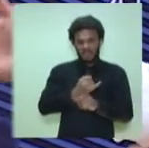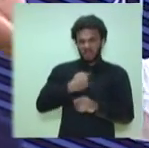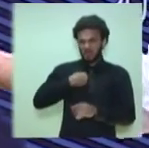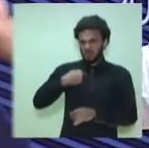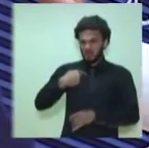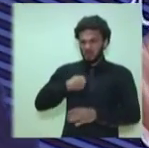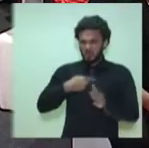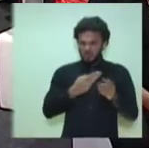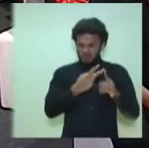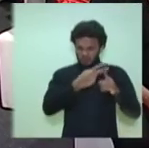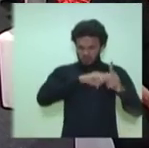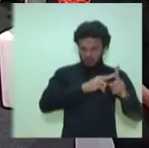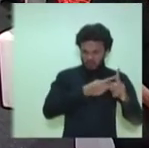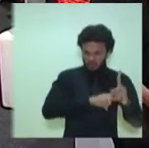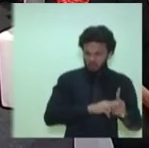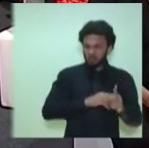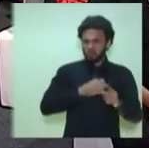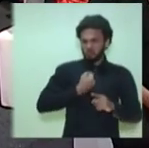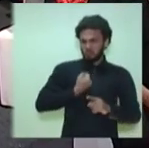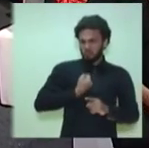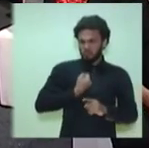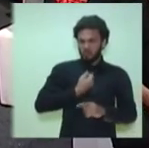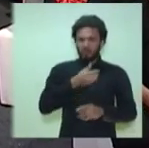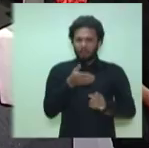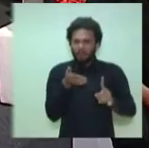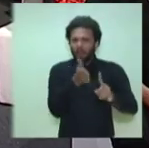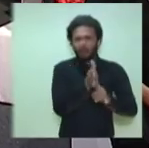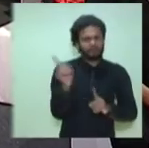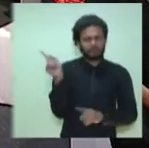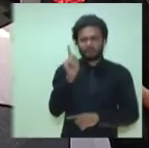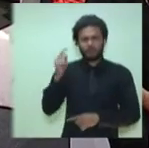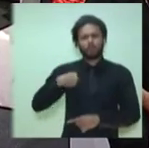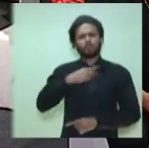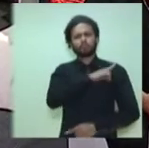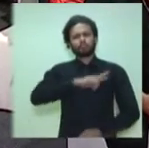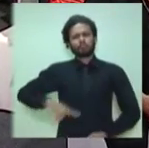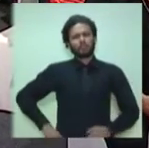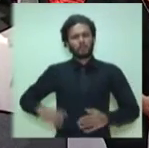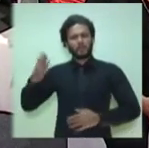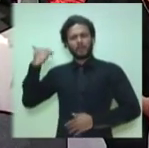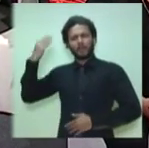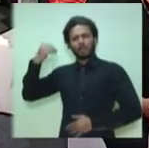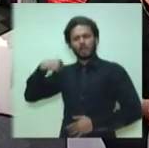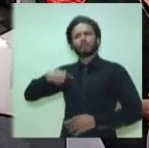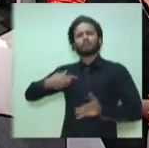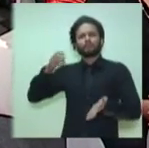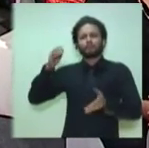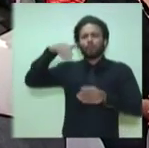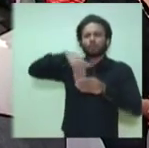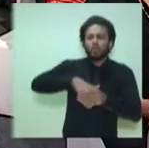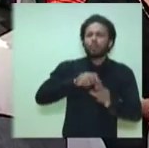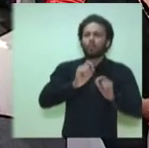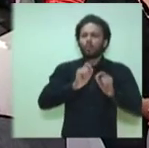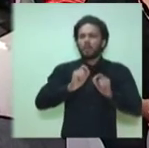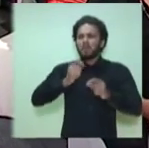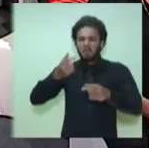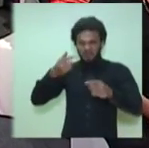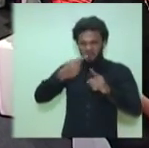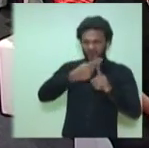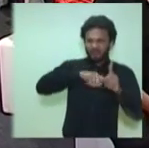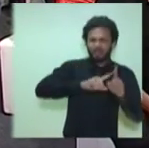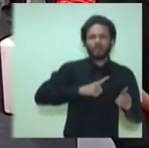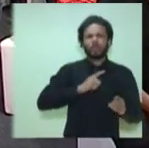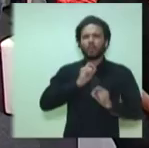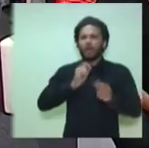teria diminuído a quantidade de minha passagem. Pelo contrário, eu era vereador e votei contra a redução da minha passagem. Quando eu era presidente do SMTU, tinha